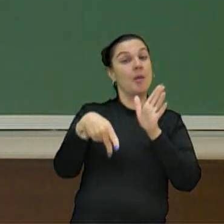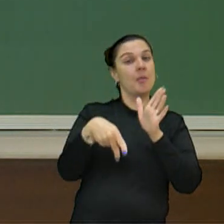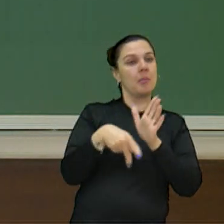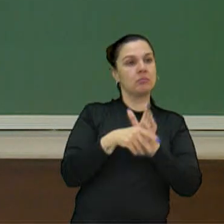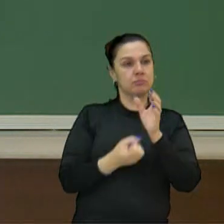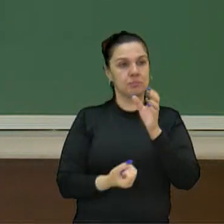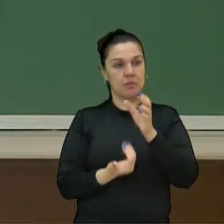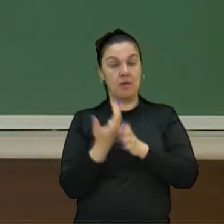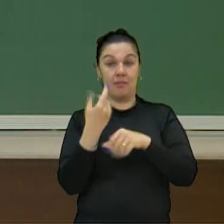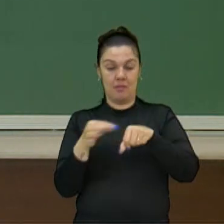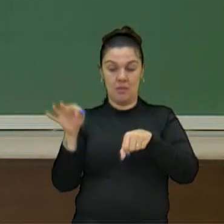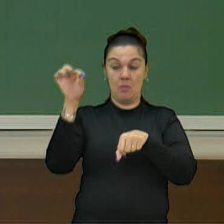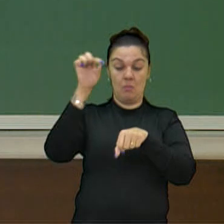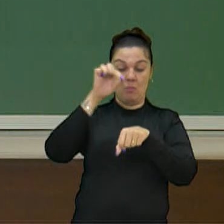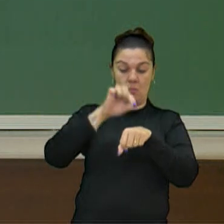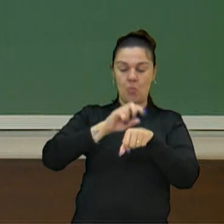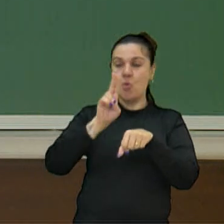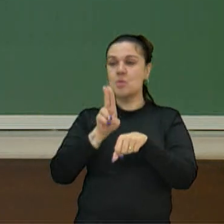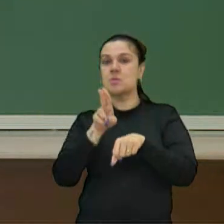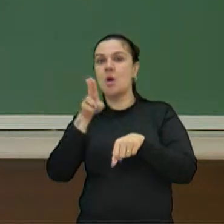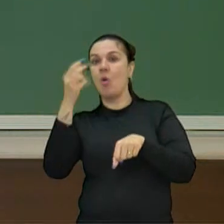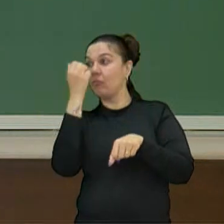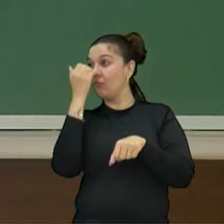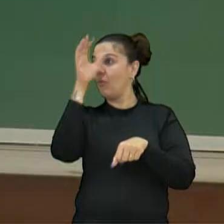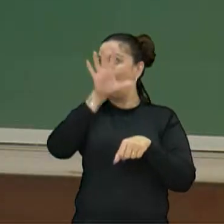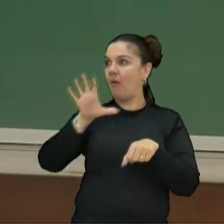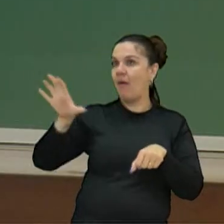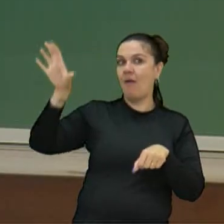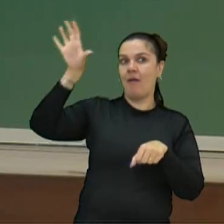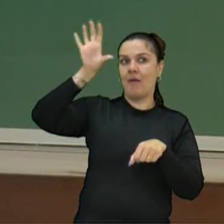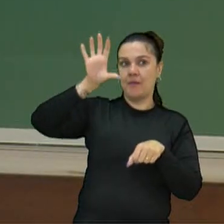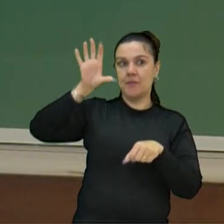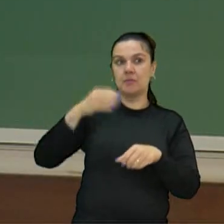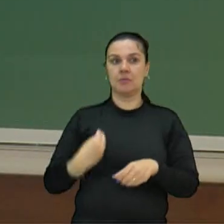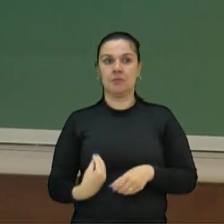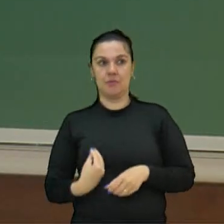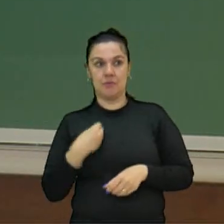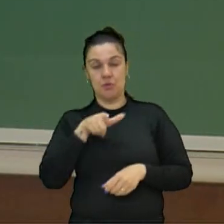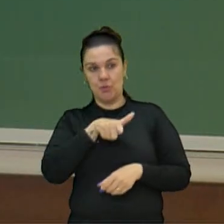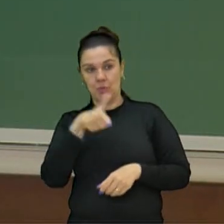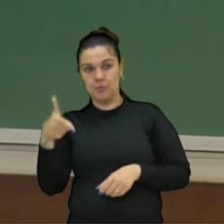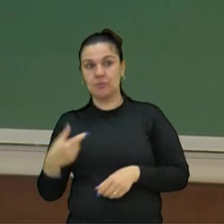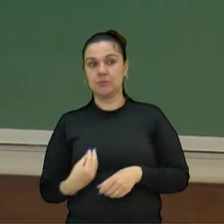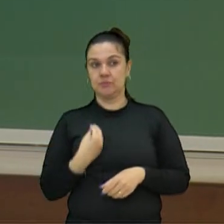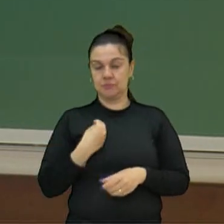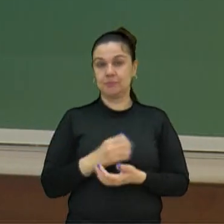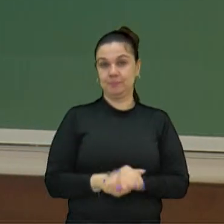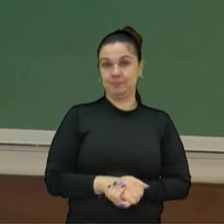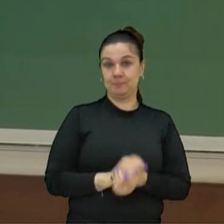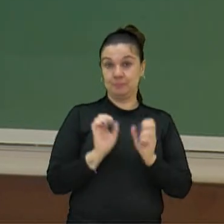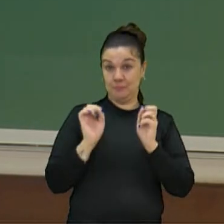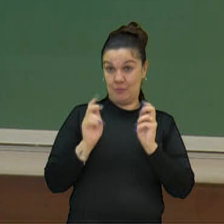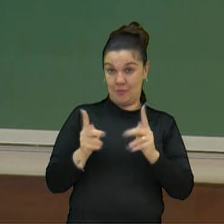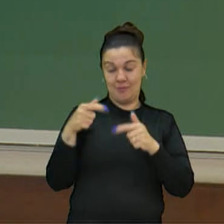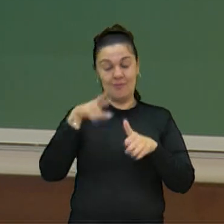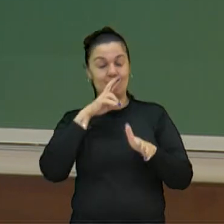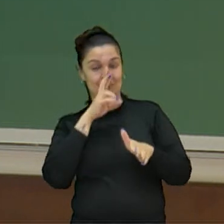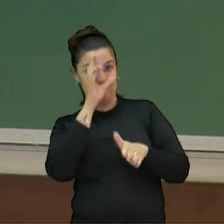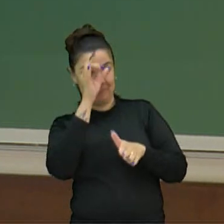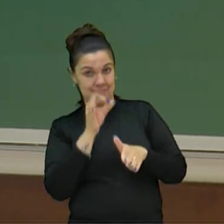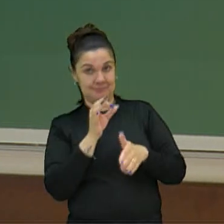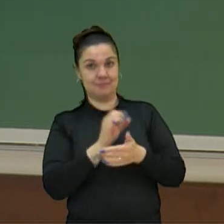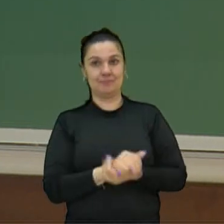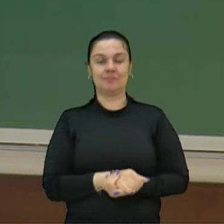da onde? Da mosca ou então dos micro-organismos que estavam no ar. Então aqui, ó, um ser vivo se origina de outro ser vivo, tá? Então essa é a resposta